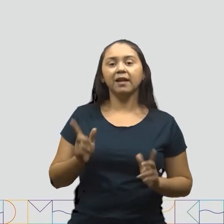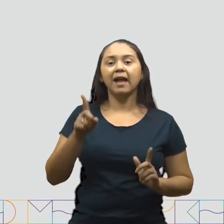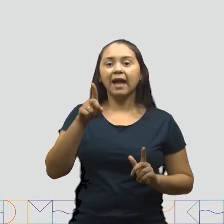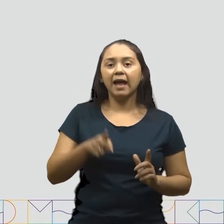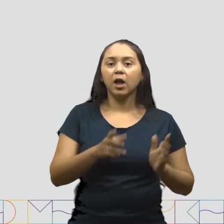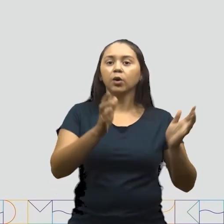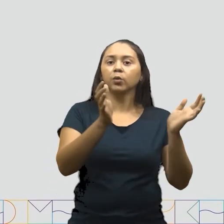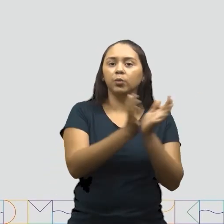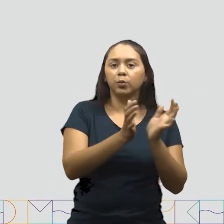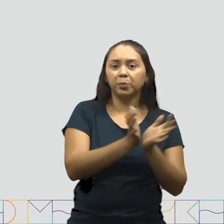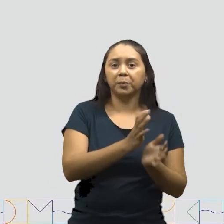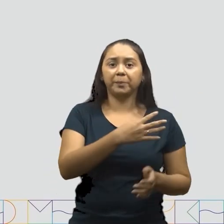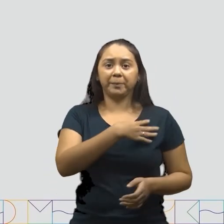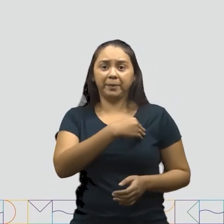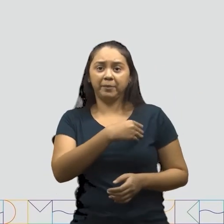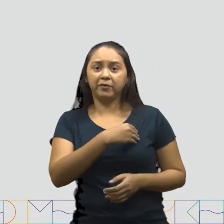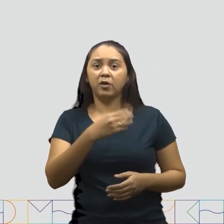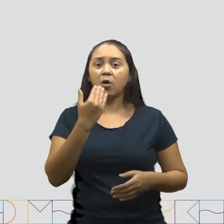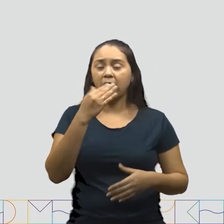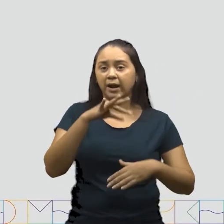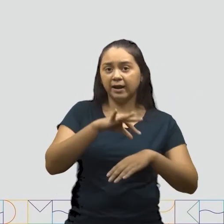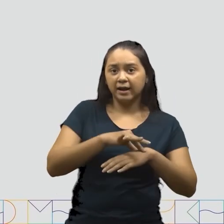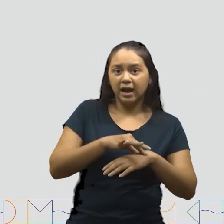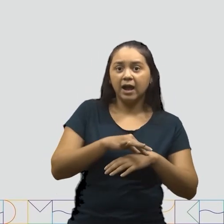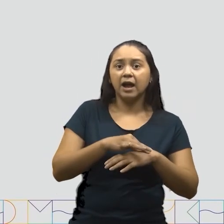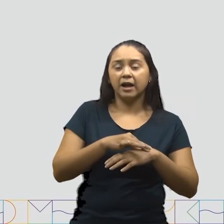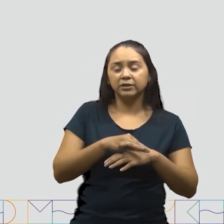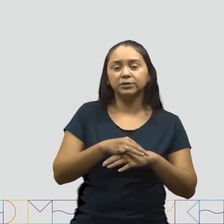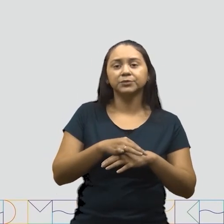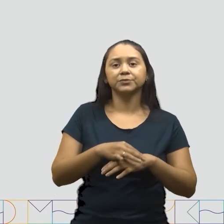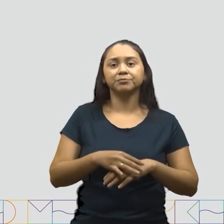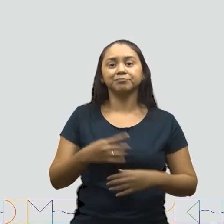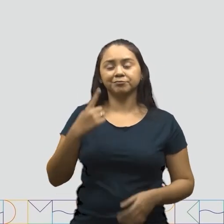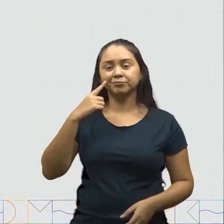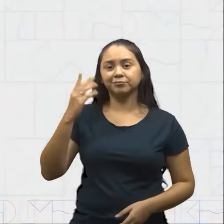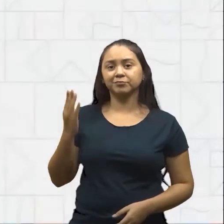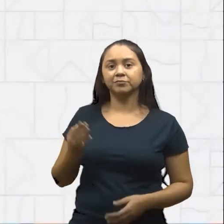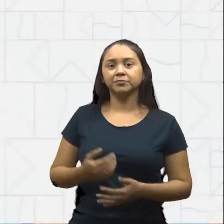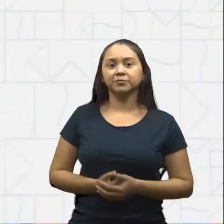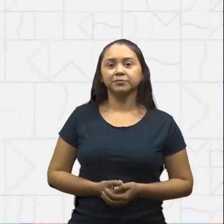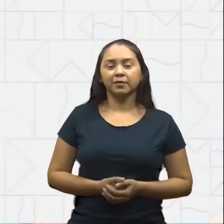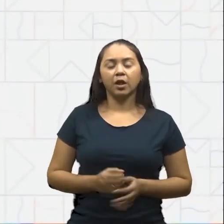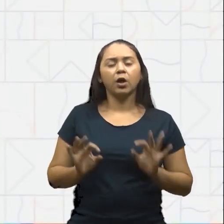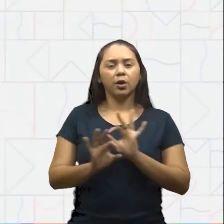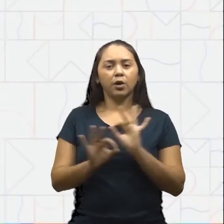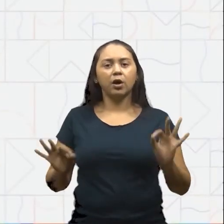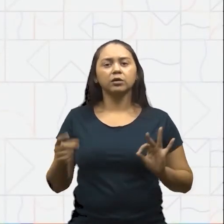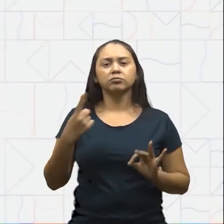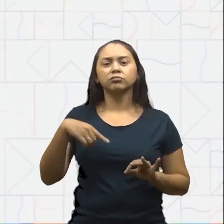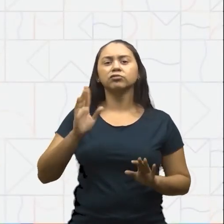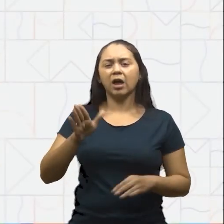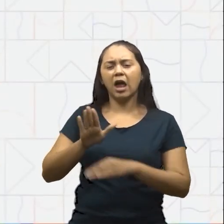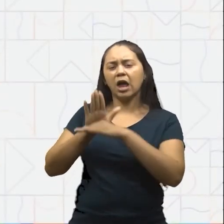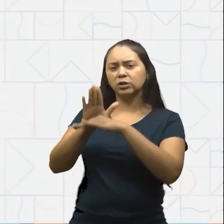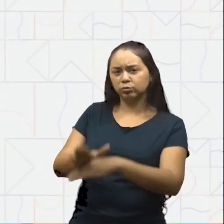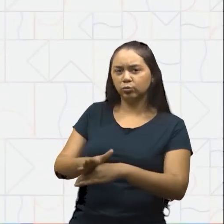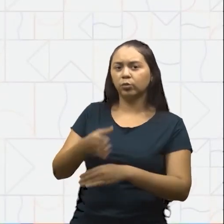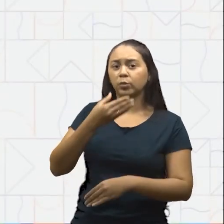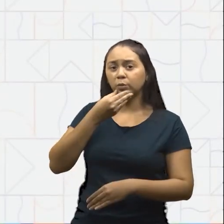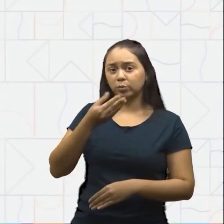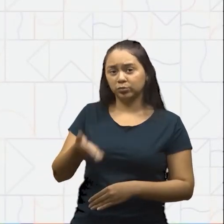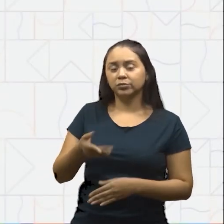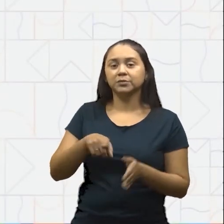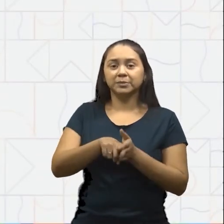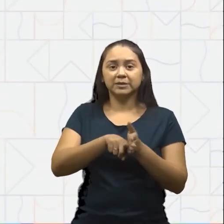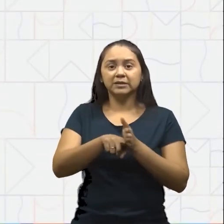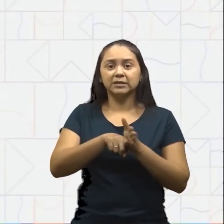Espécie de mamífero carnívoro do gênero Panthera e da família Felidae. Excelente! Ajudamos o Antônio com a pesquisa